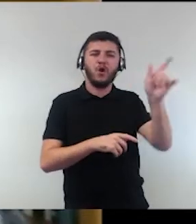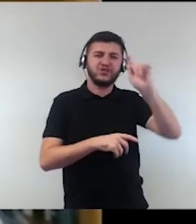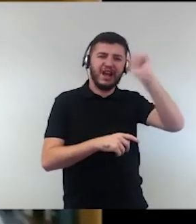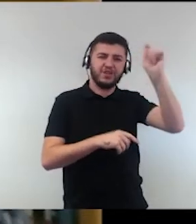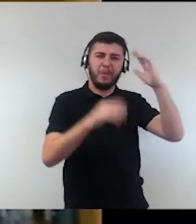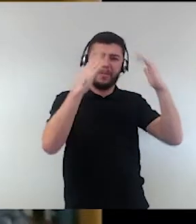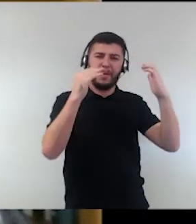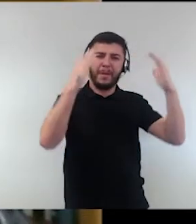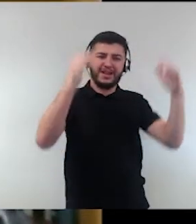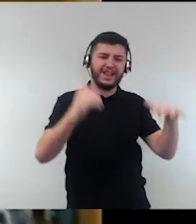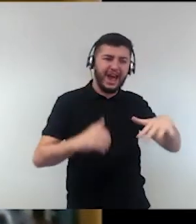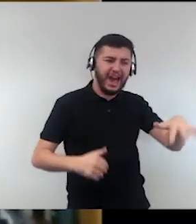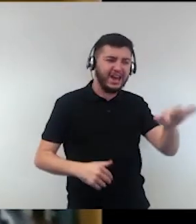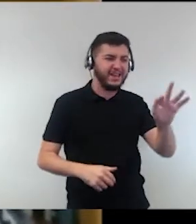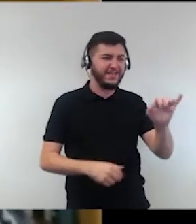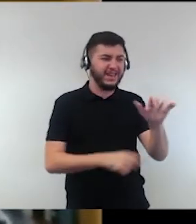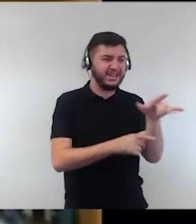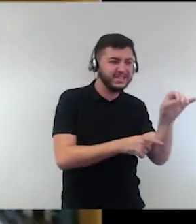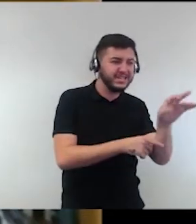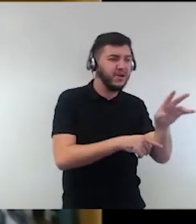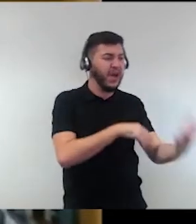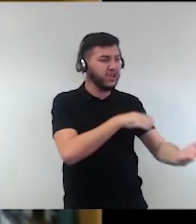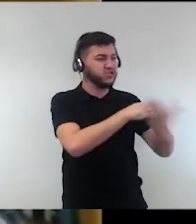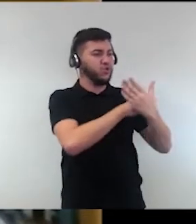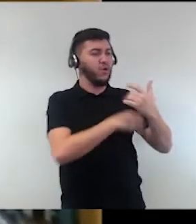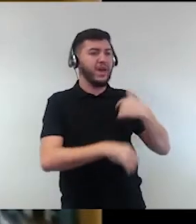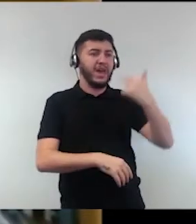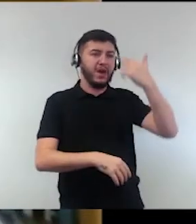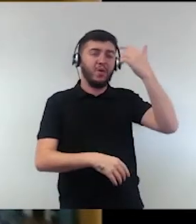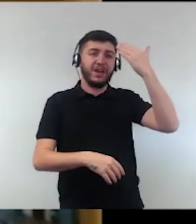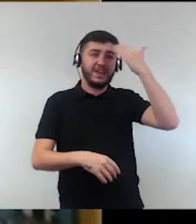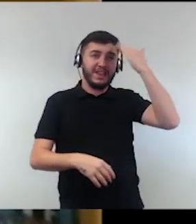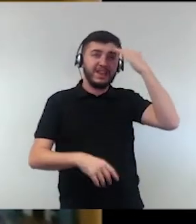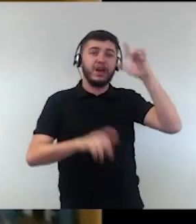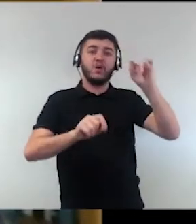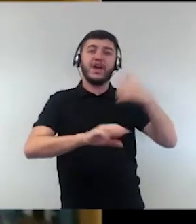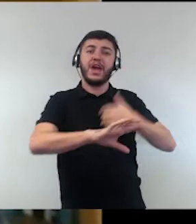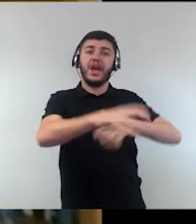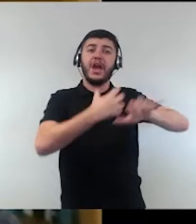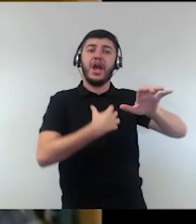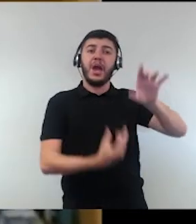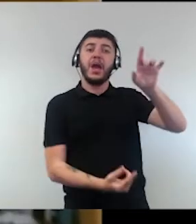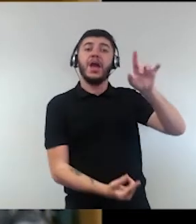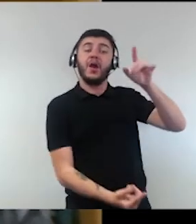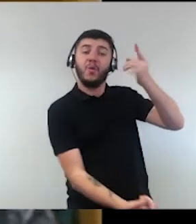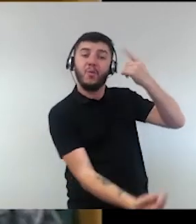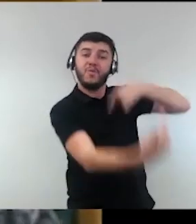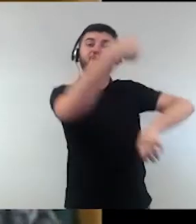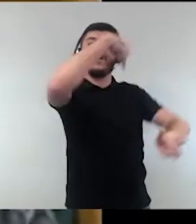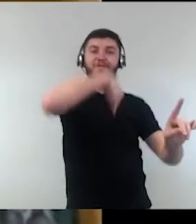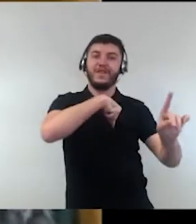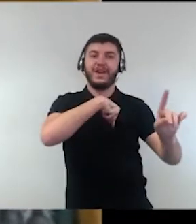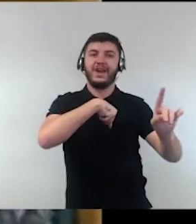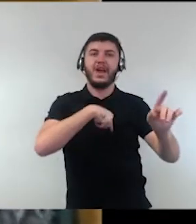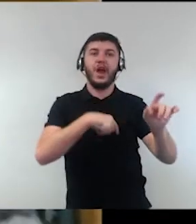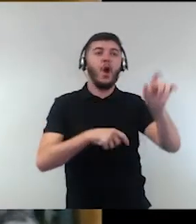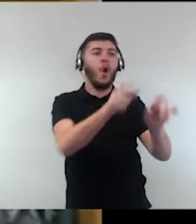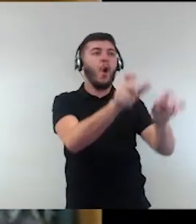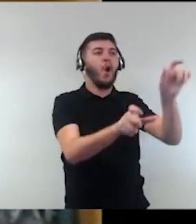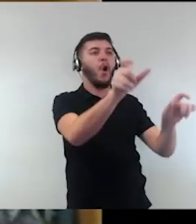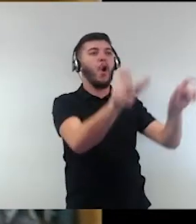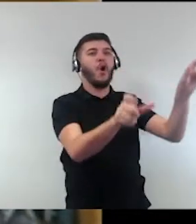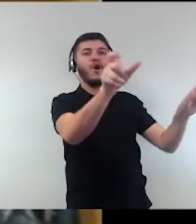por tentar compreender o outro que mora do outro lado do processo. E todas as vezes que eu